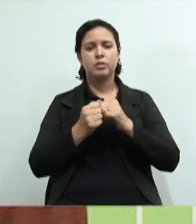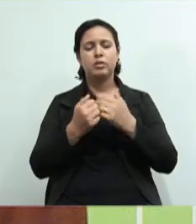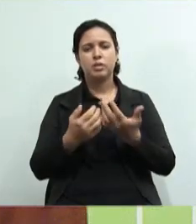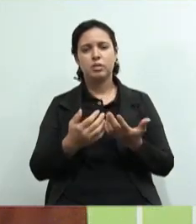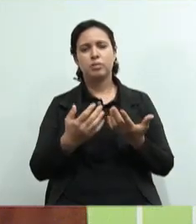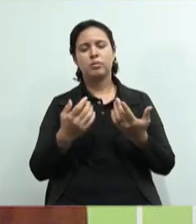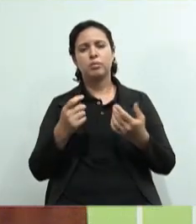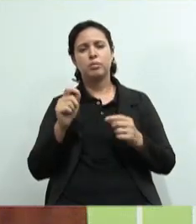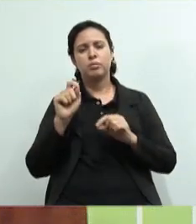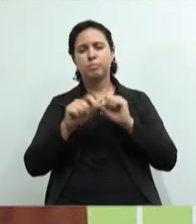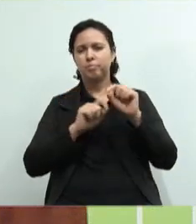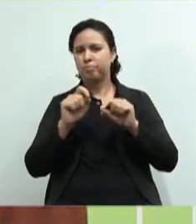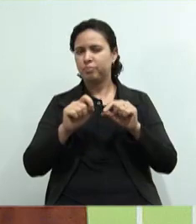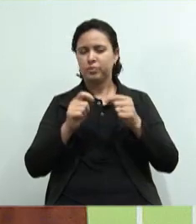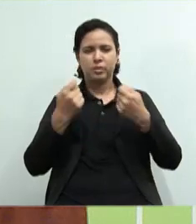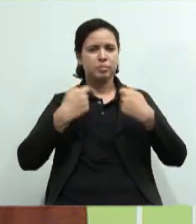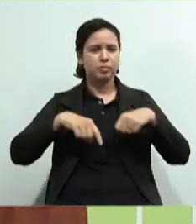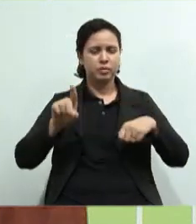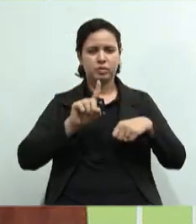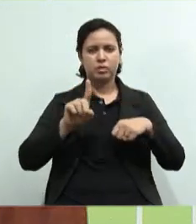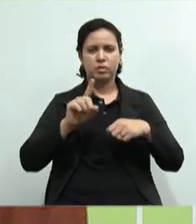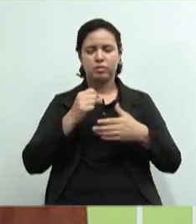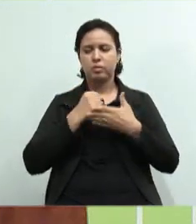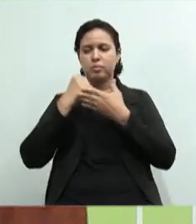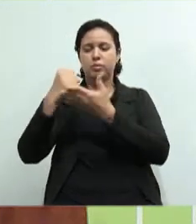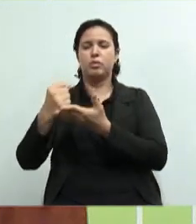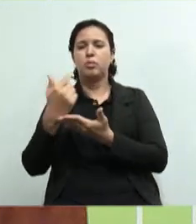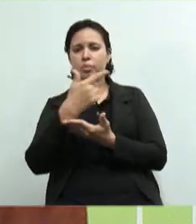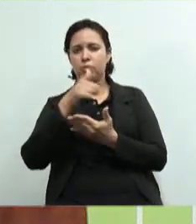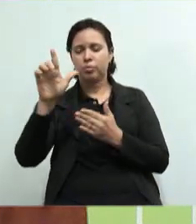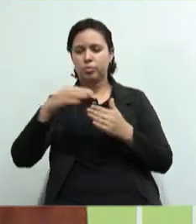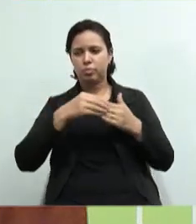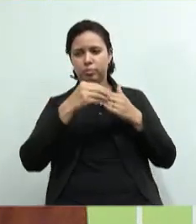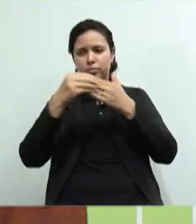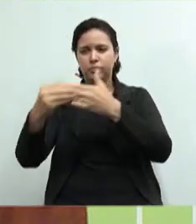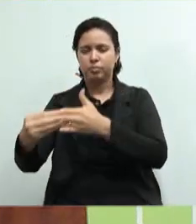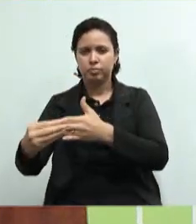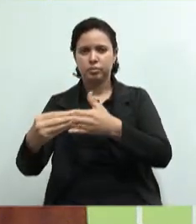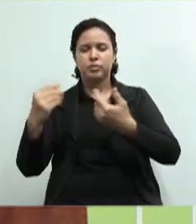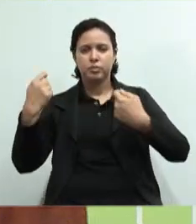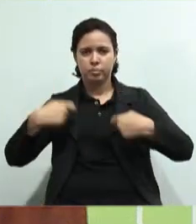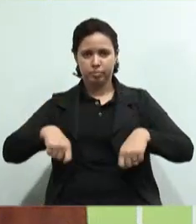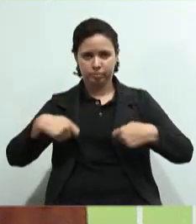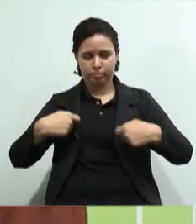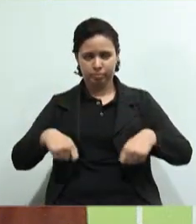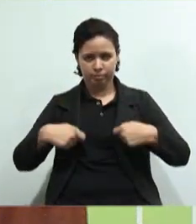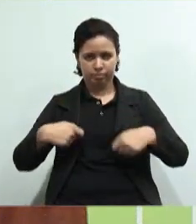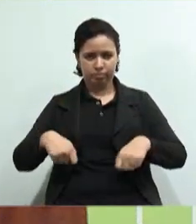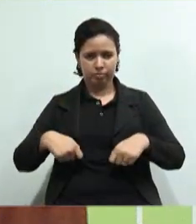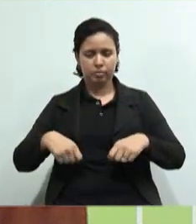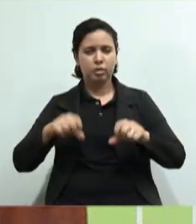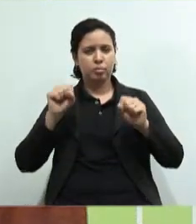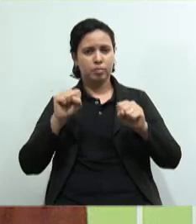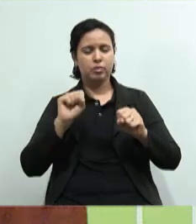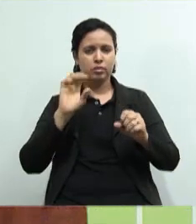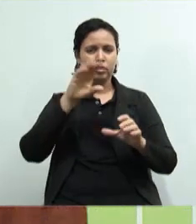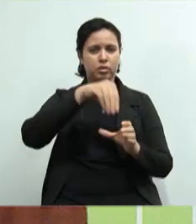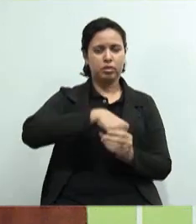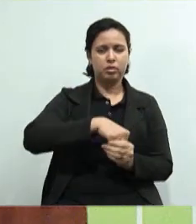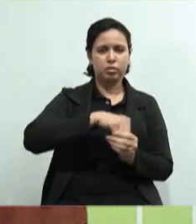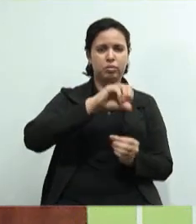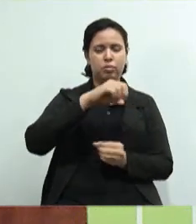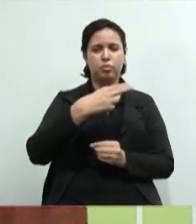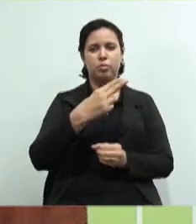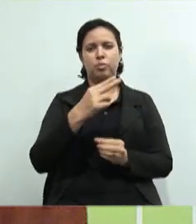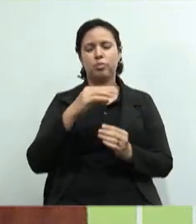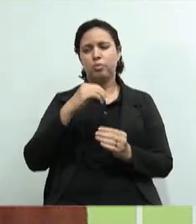que eu não preciso nunca, eu vou mandar para outro setor. Eu vou mandar para quem realmente precisa, tá? Pode ser dentro da empresa ou até